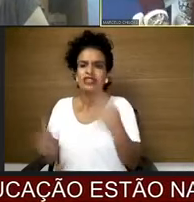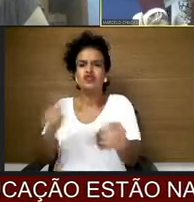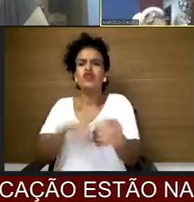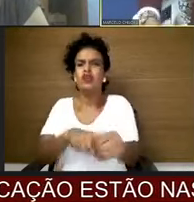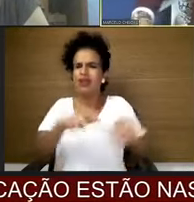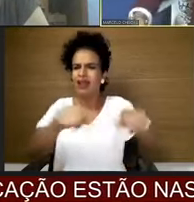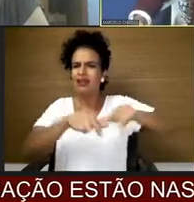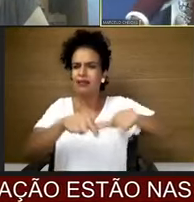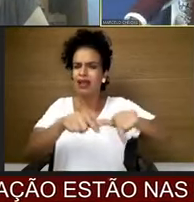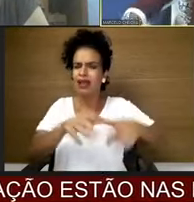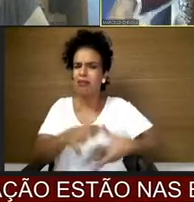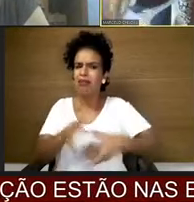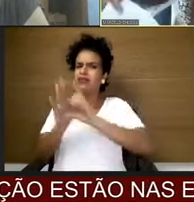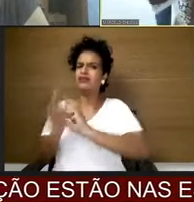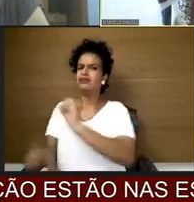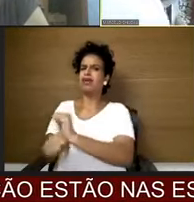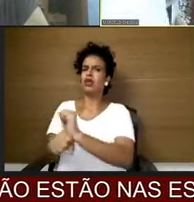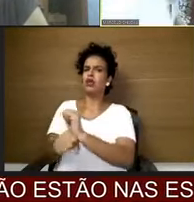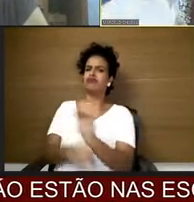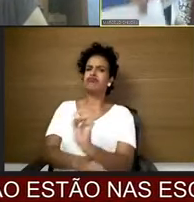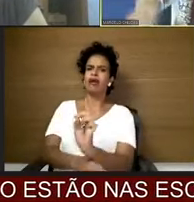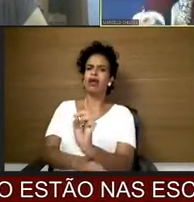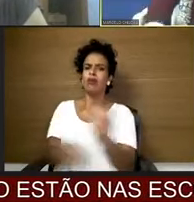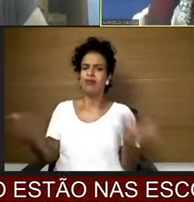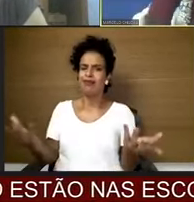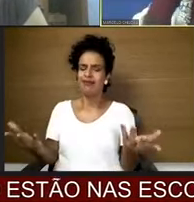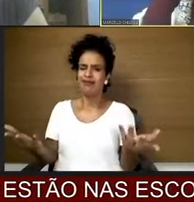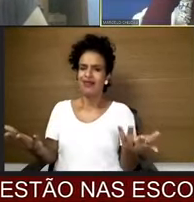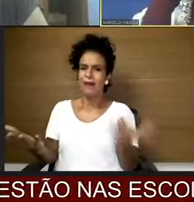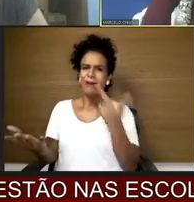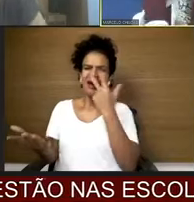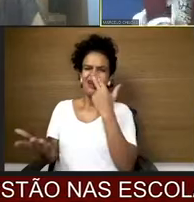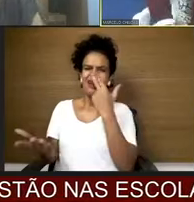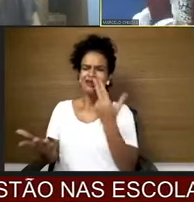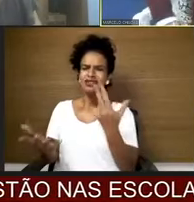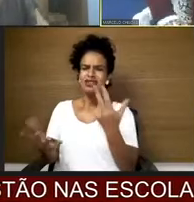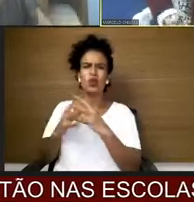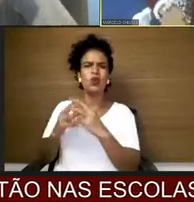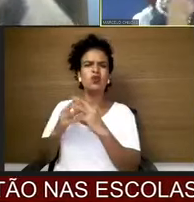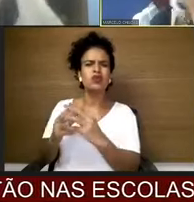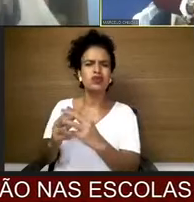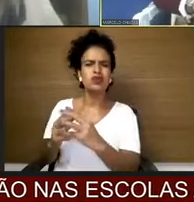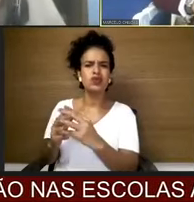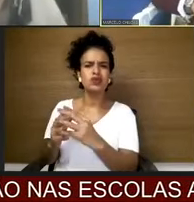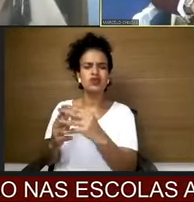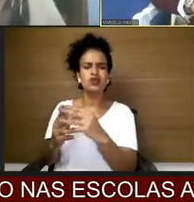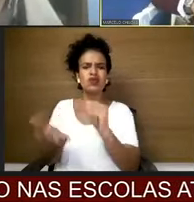tudo posto, tudo colocado de maneira muito irregular, de maneira muito...